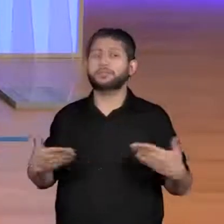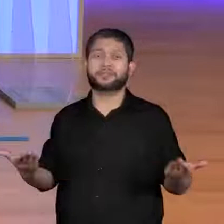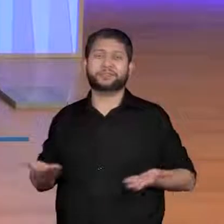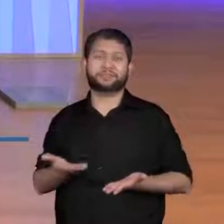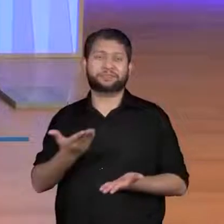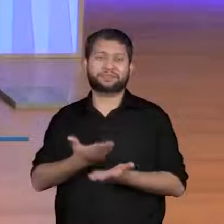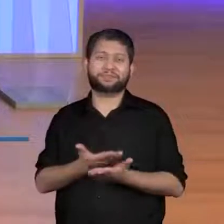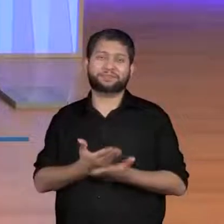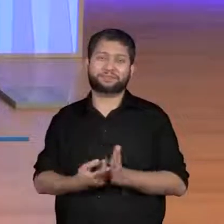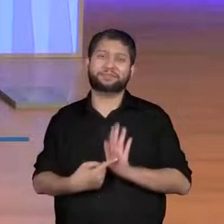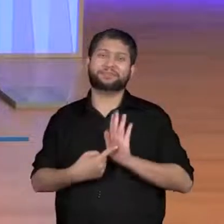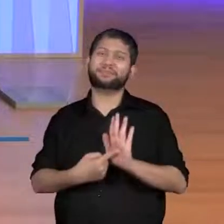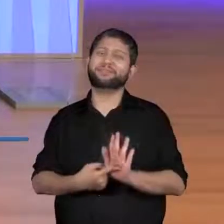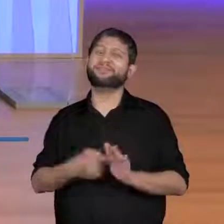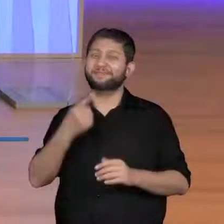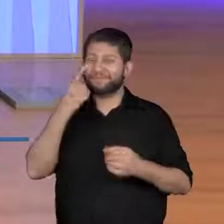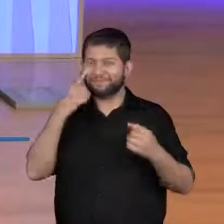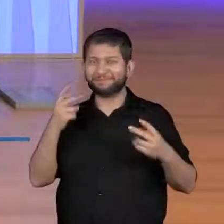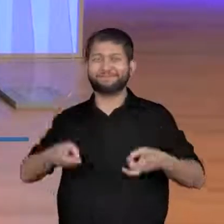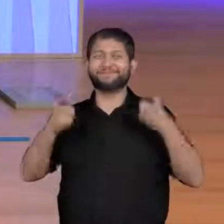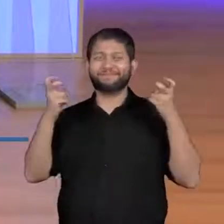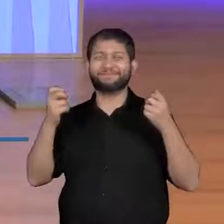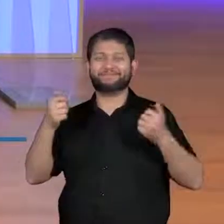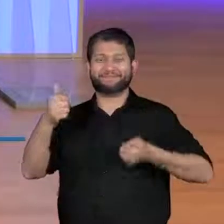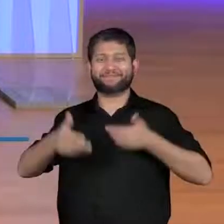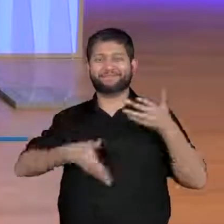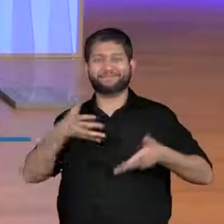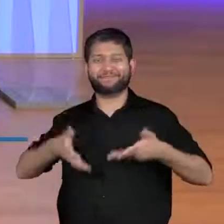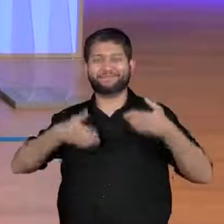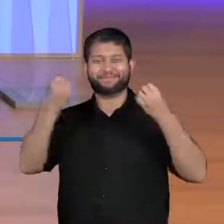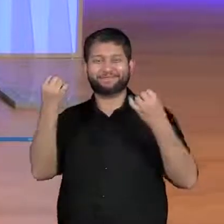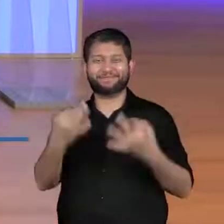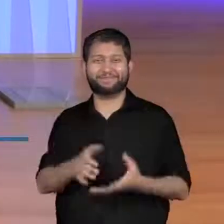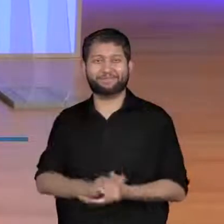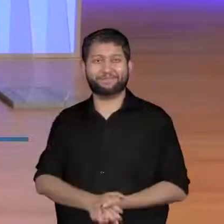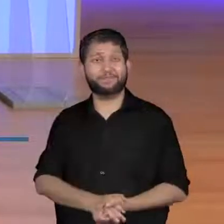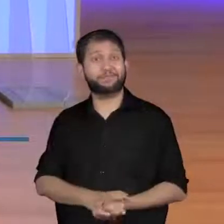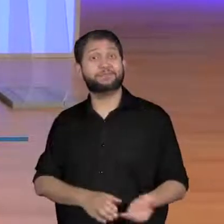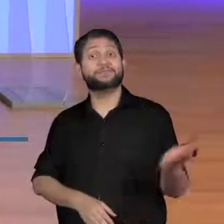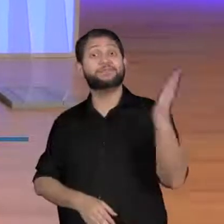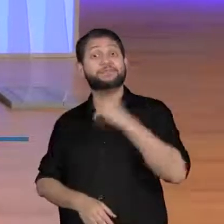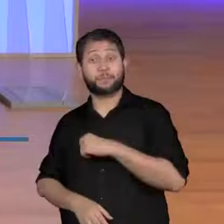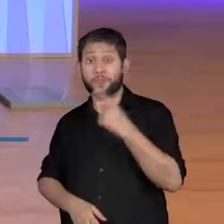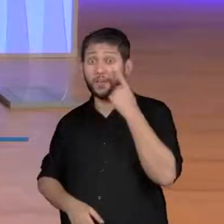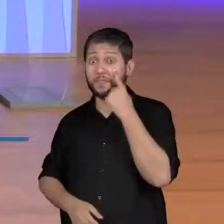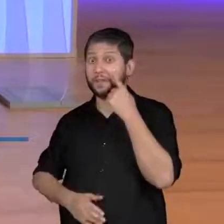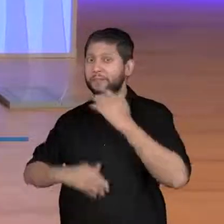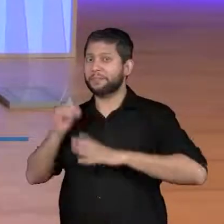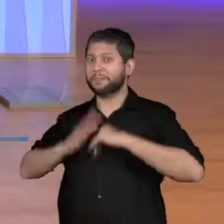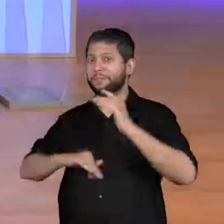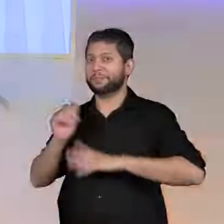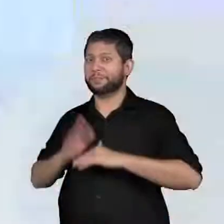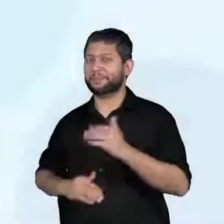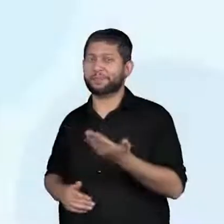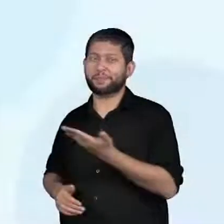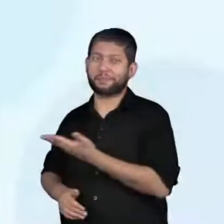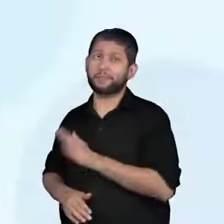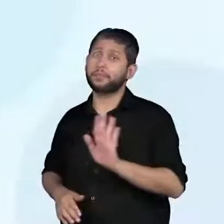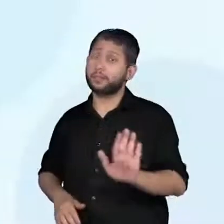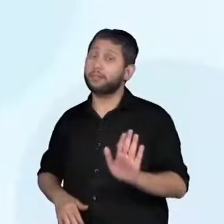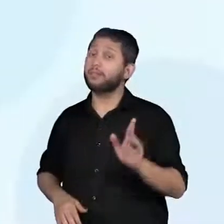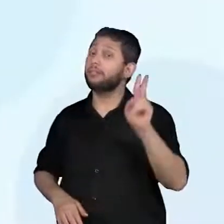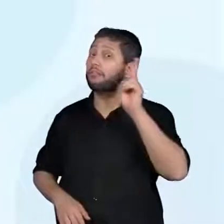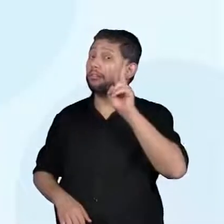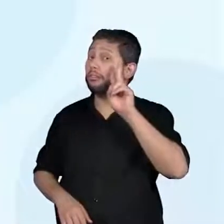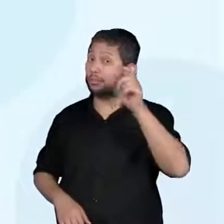hoje, hein? Então fiquem ligadinhos aí e vamos juntos para as atividades. Mas antes,